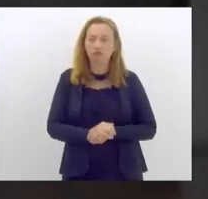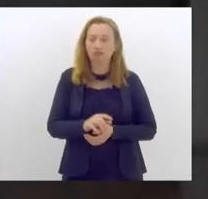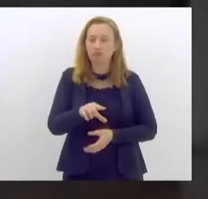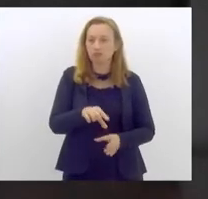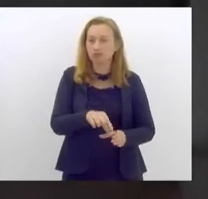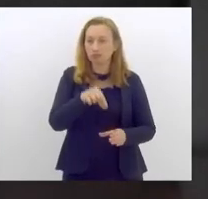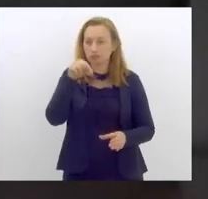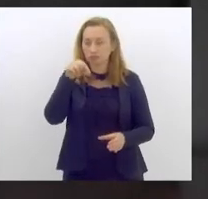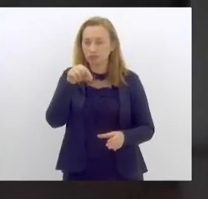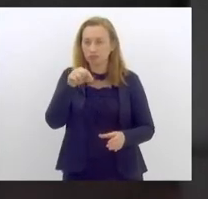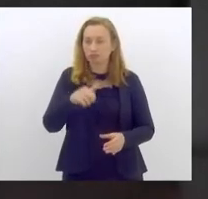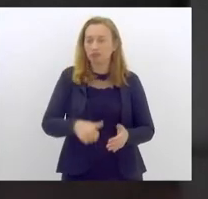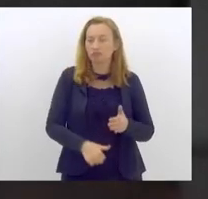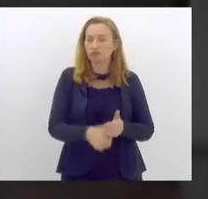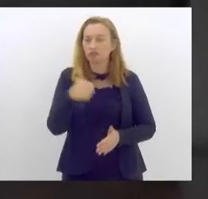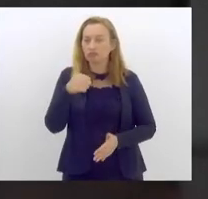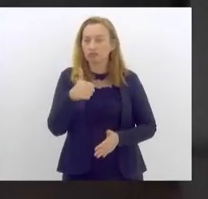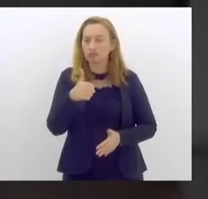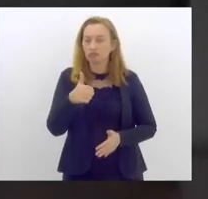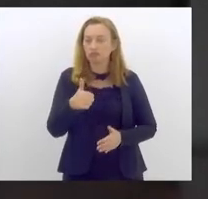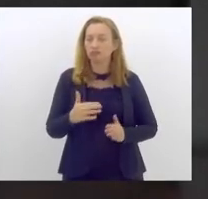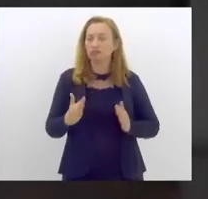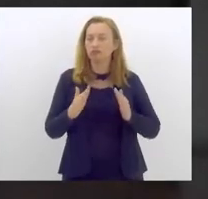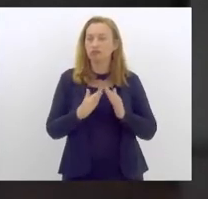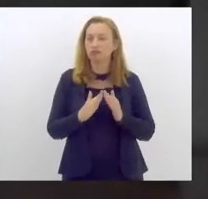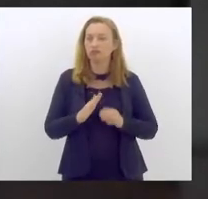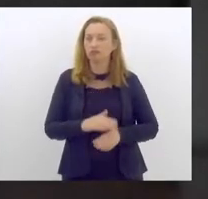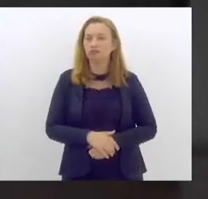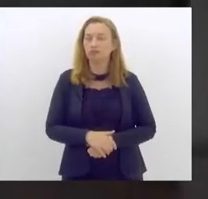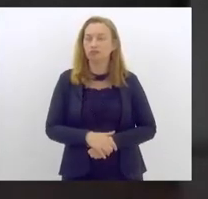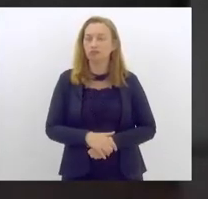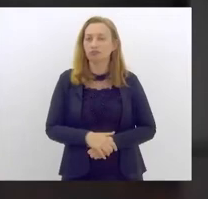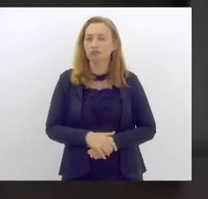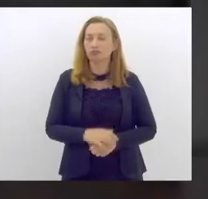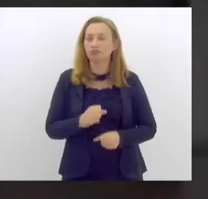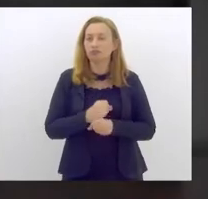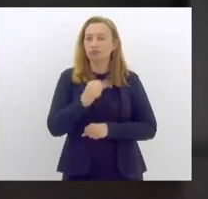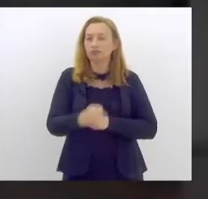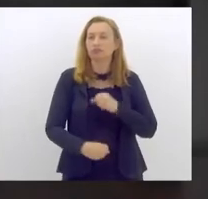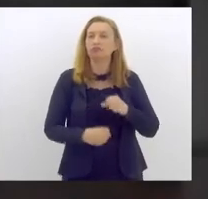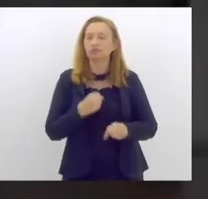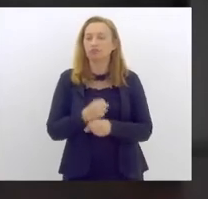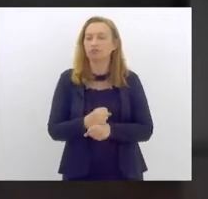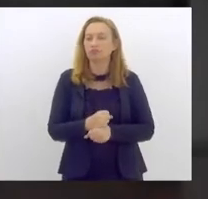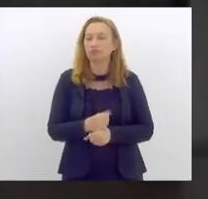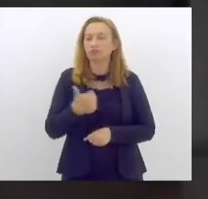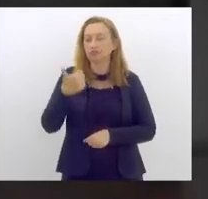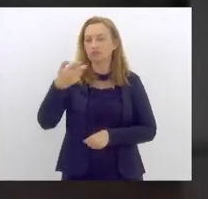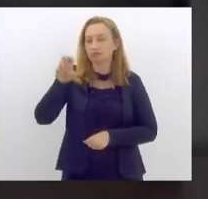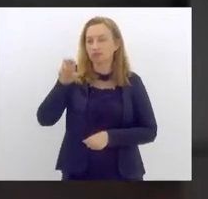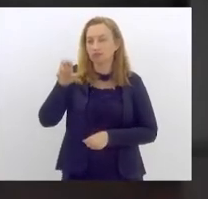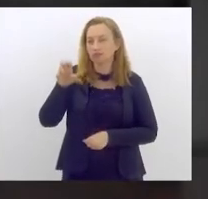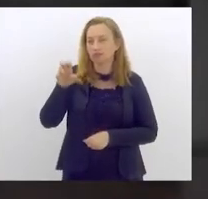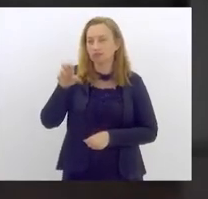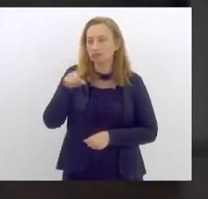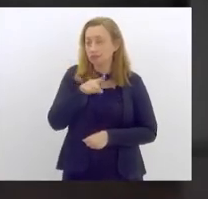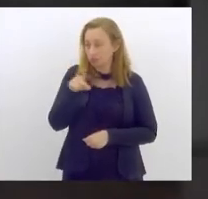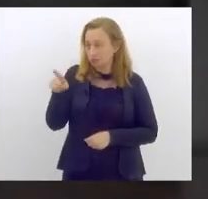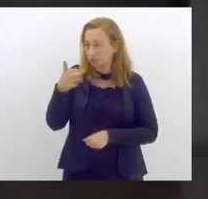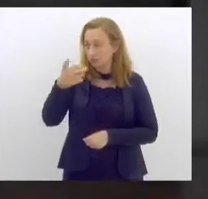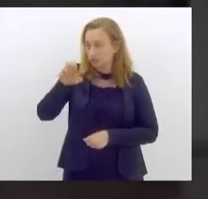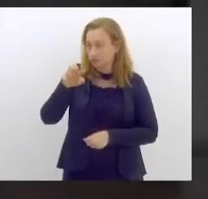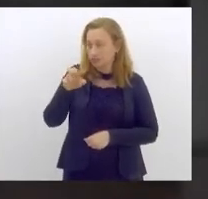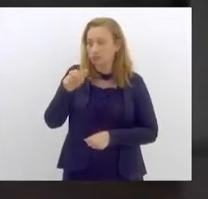eleitas pela primeira vez para estar aqui na casa a partir do ano que vem nós vamos ser 15 vocês serão